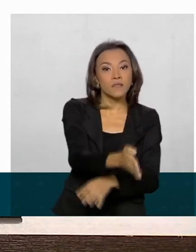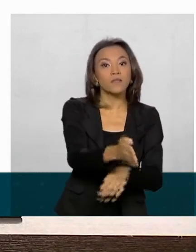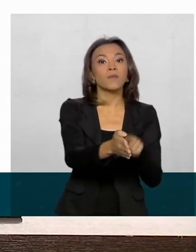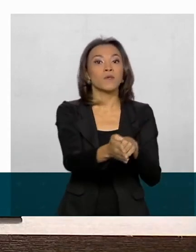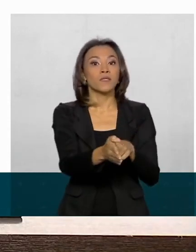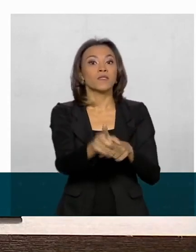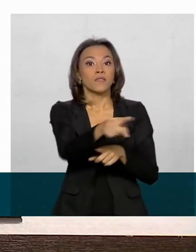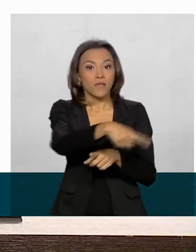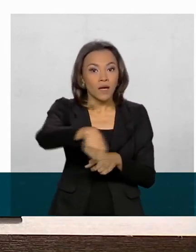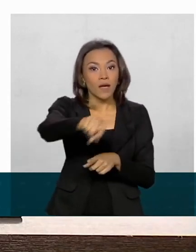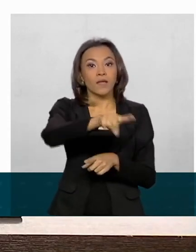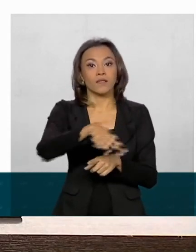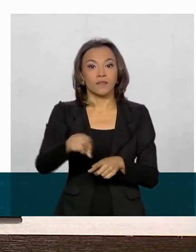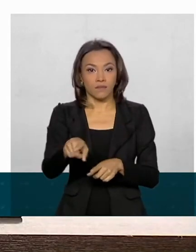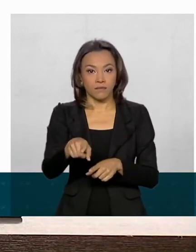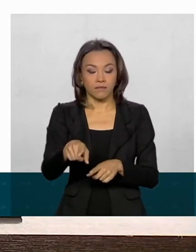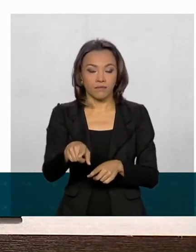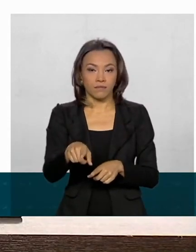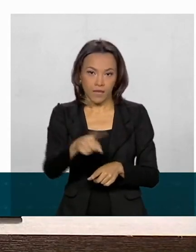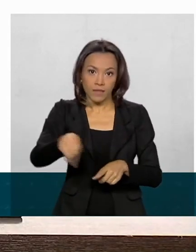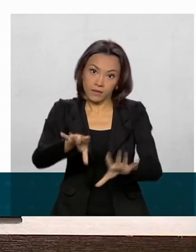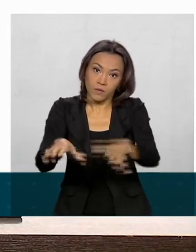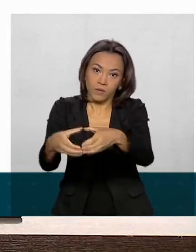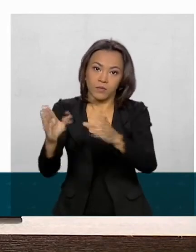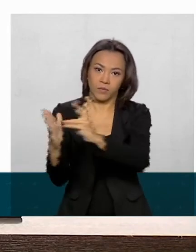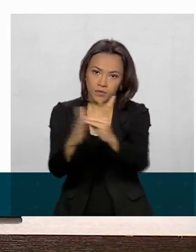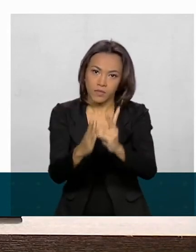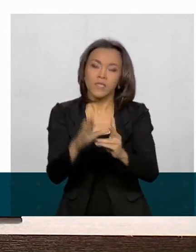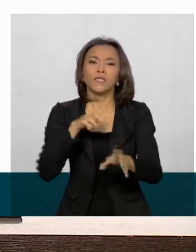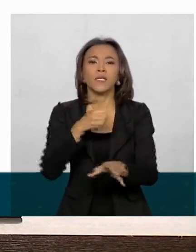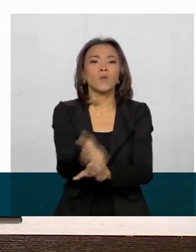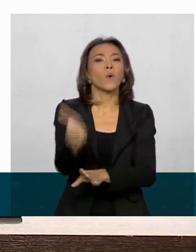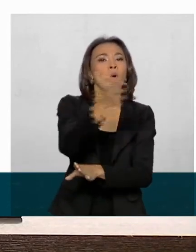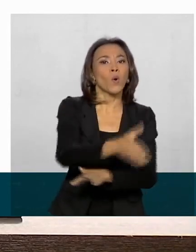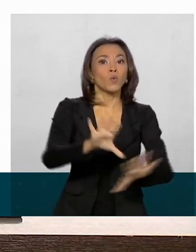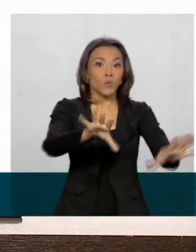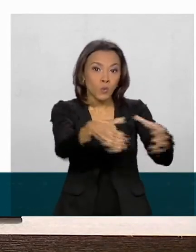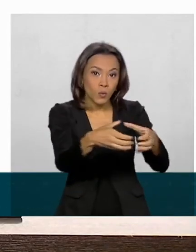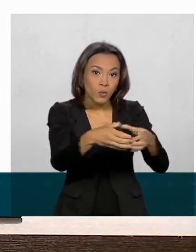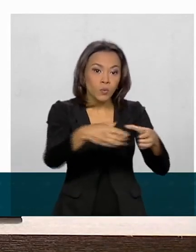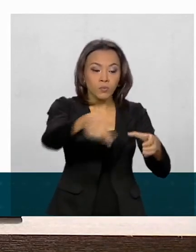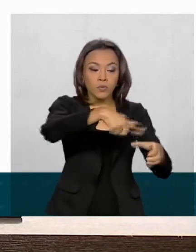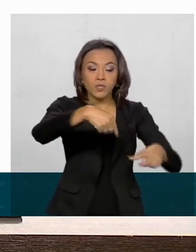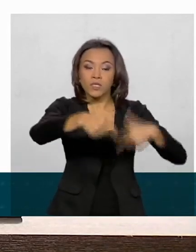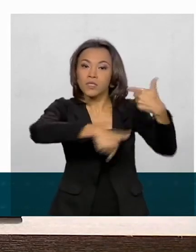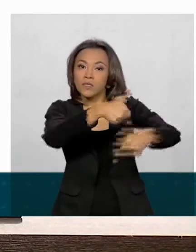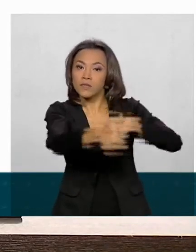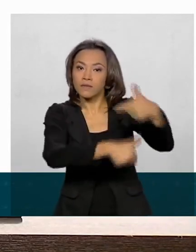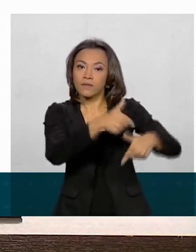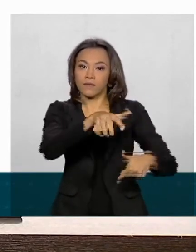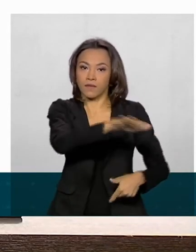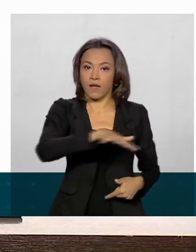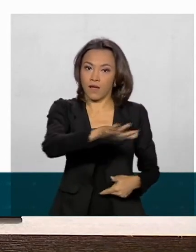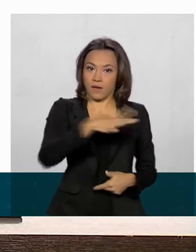vacina chega a essa população. E há um grupo de trabalhadores da saúde